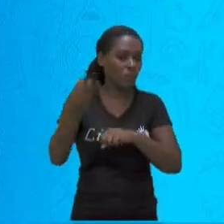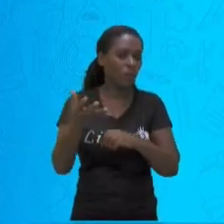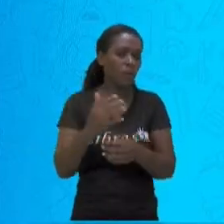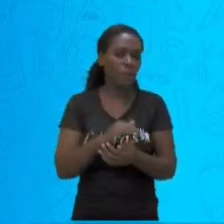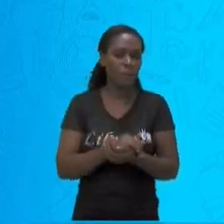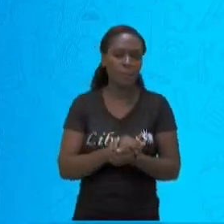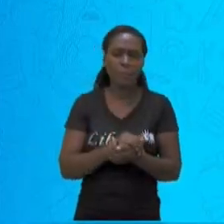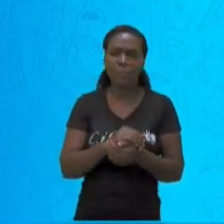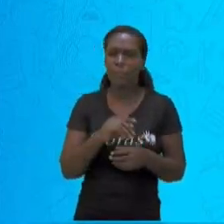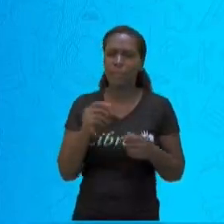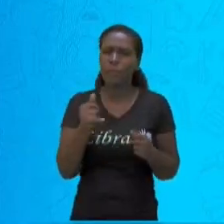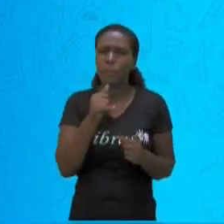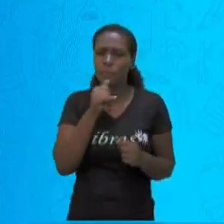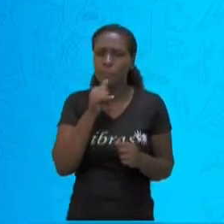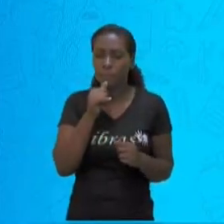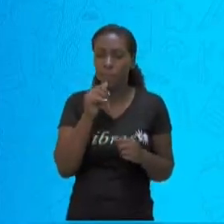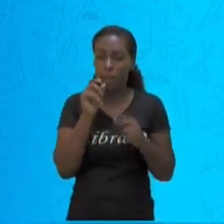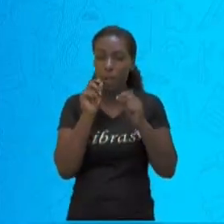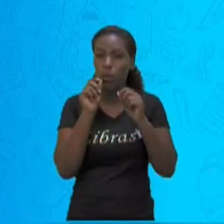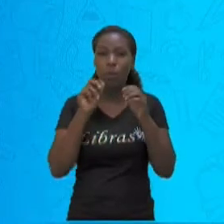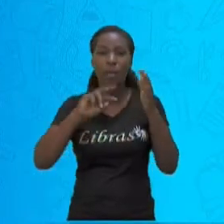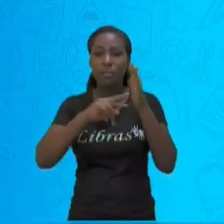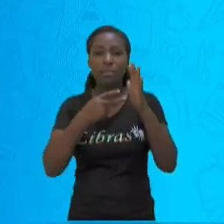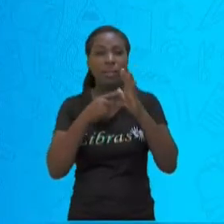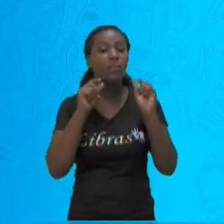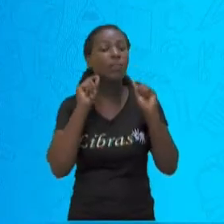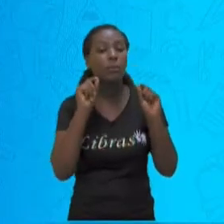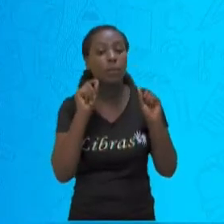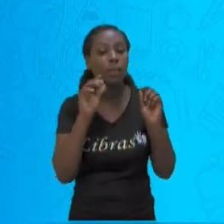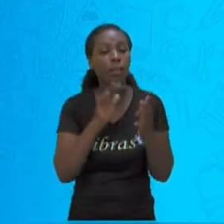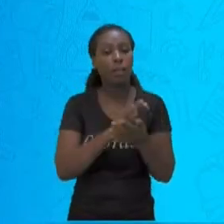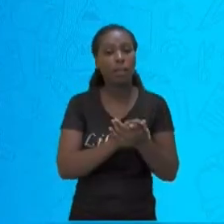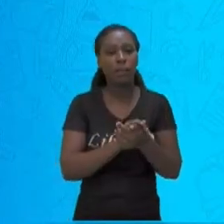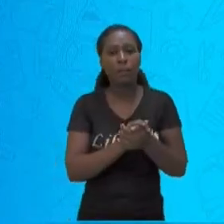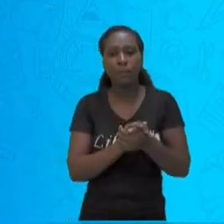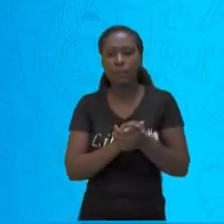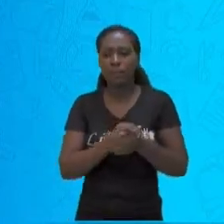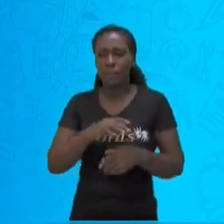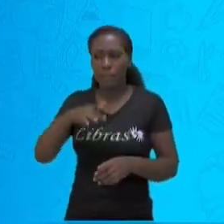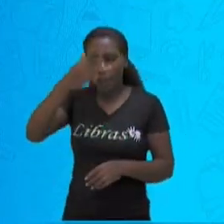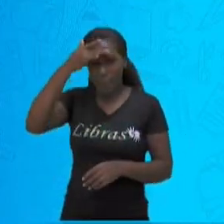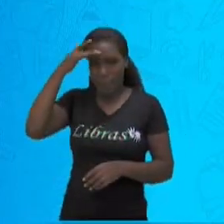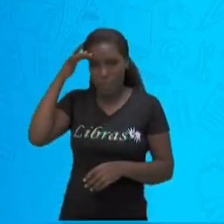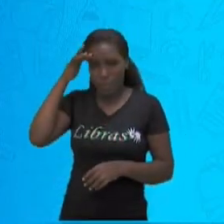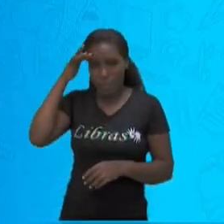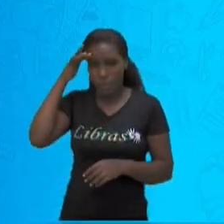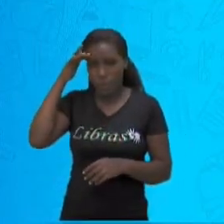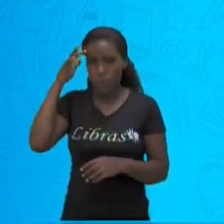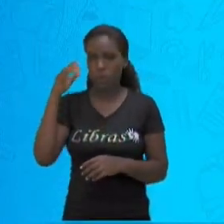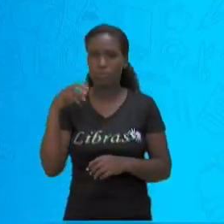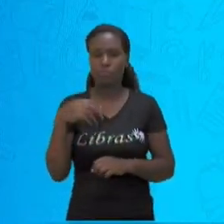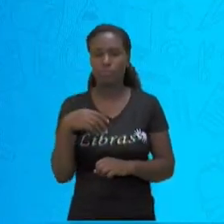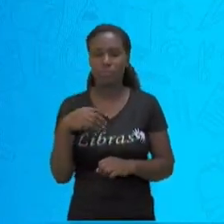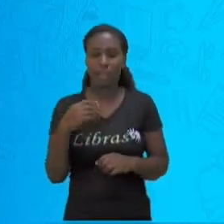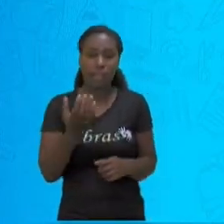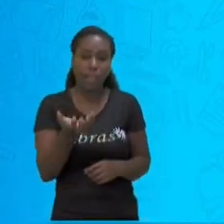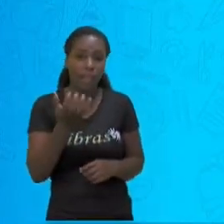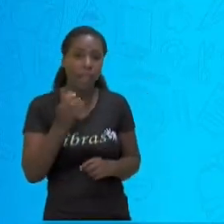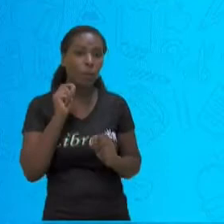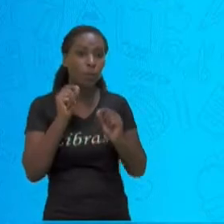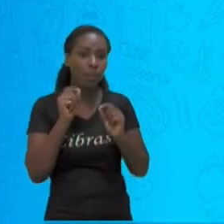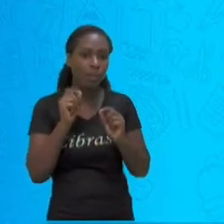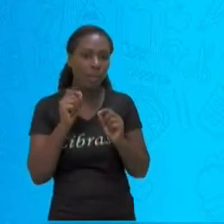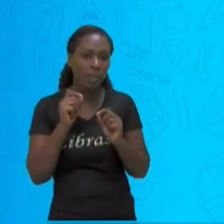de vocês, algumas décadas atrás, o que que acontecia? O modelo de